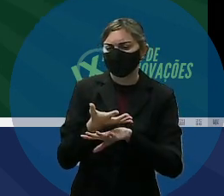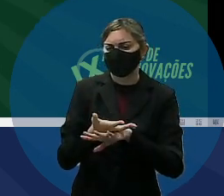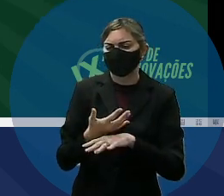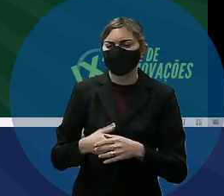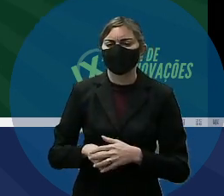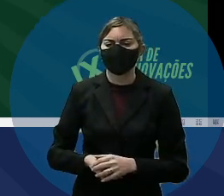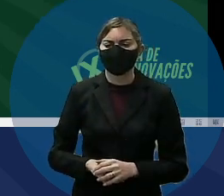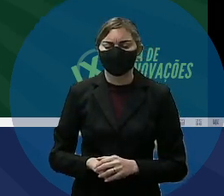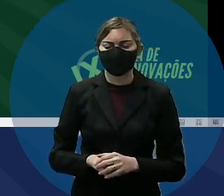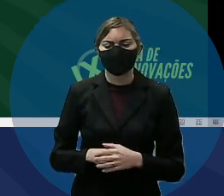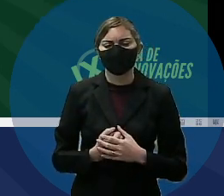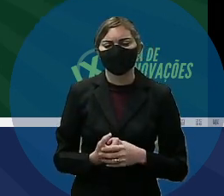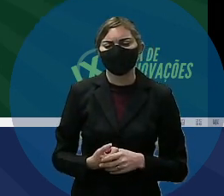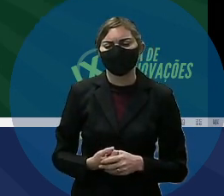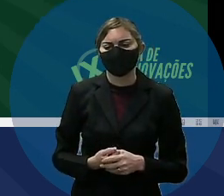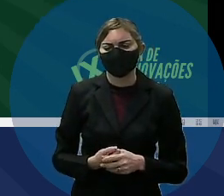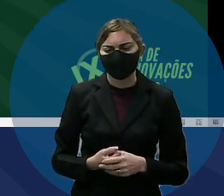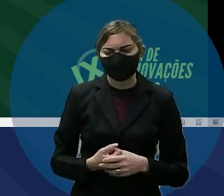passar.